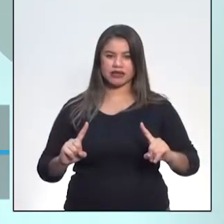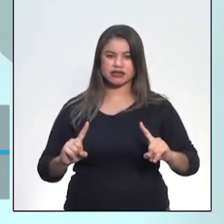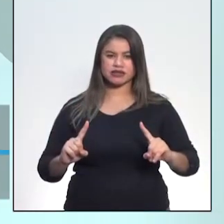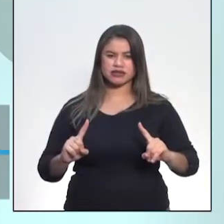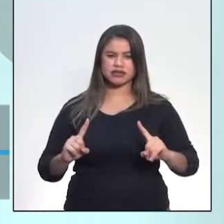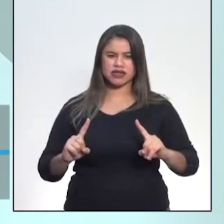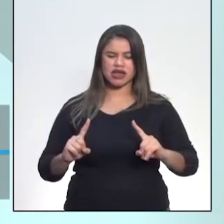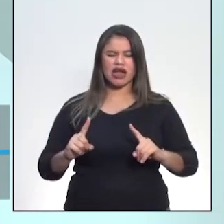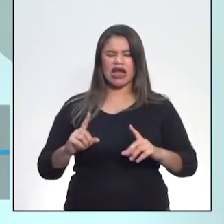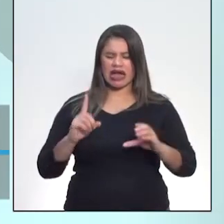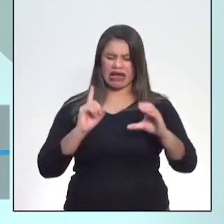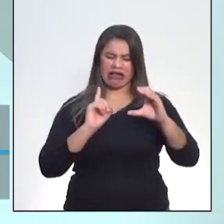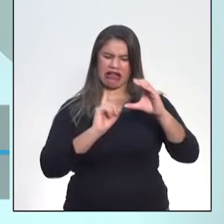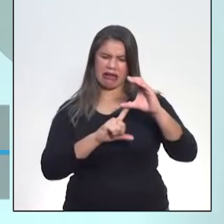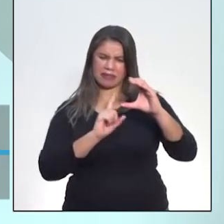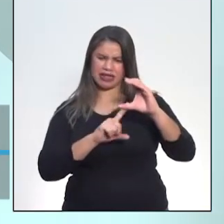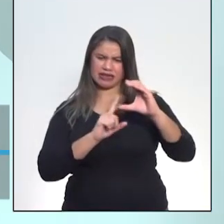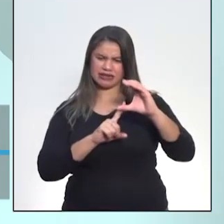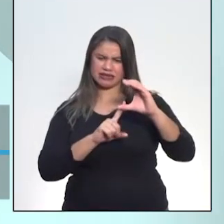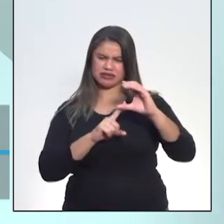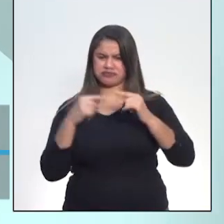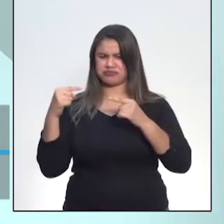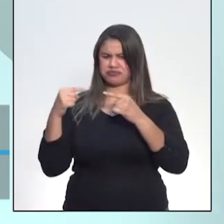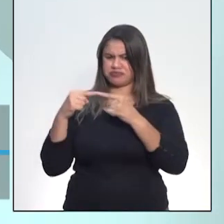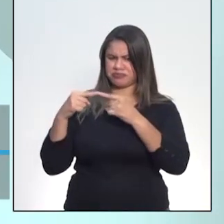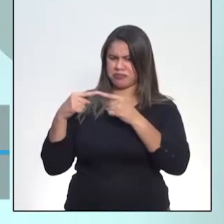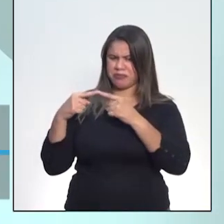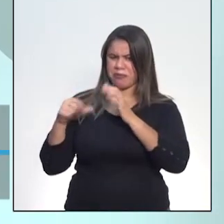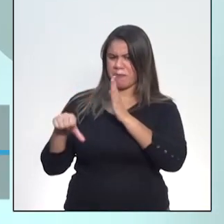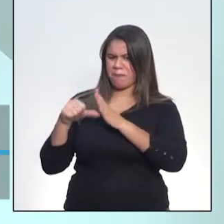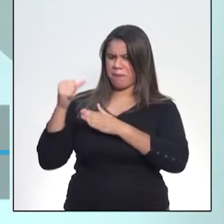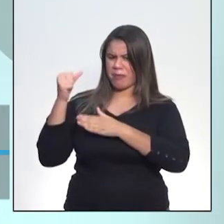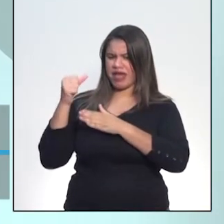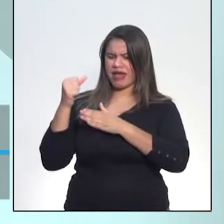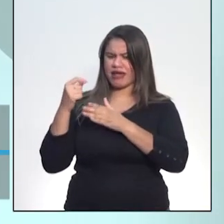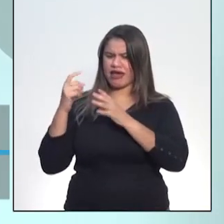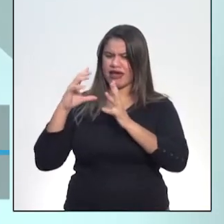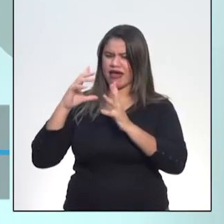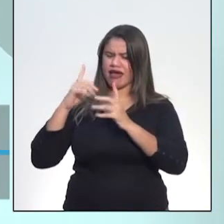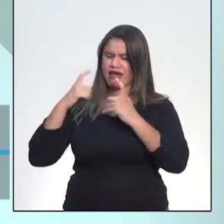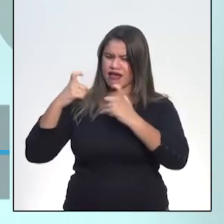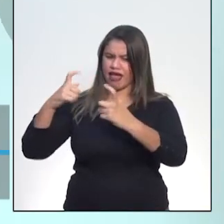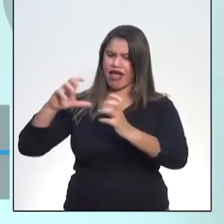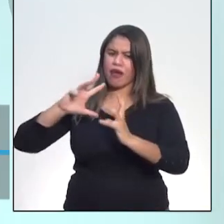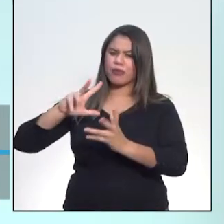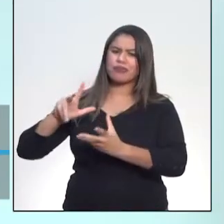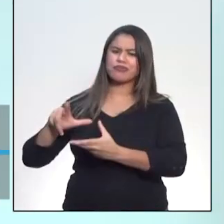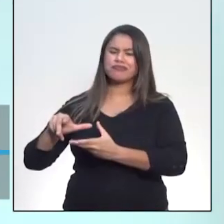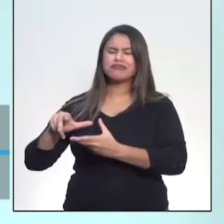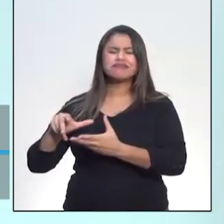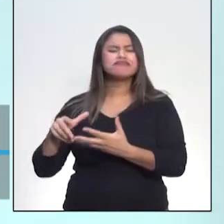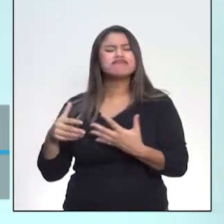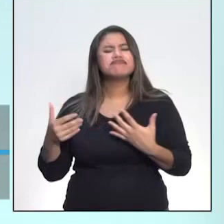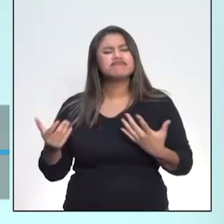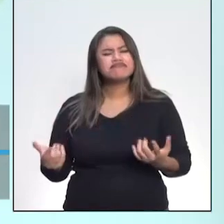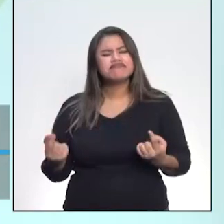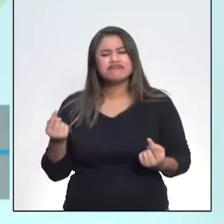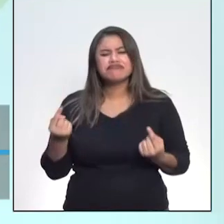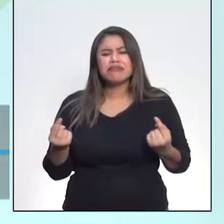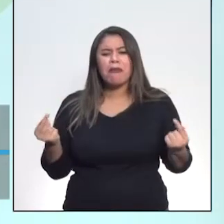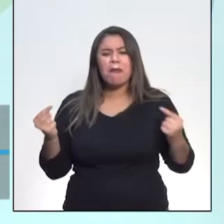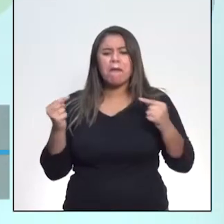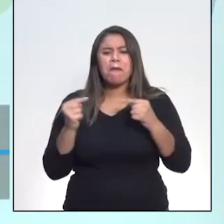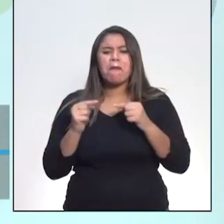ver capitalismo com a Primeira Guerra Mundial? Como que esse sistema